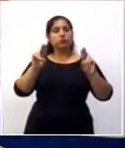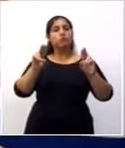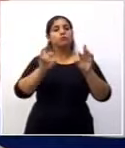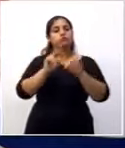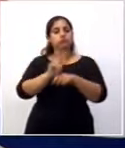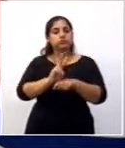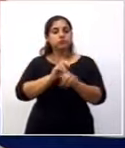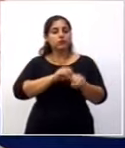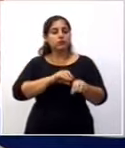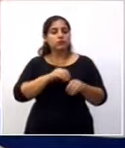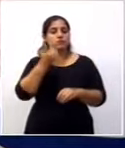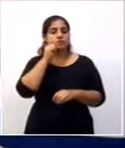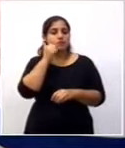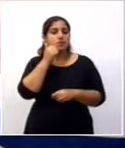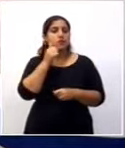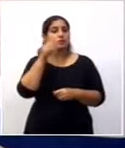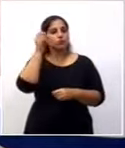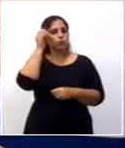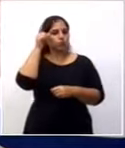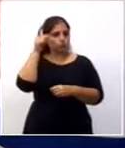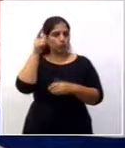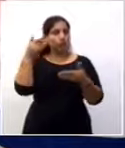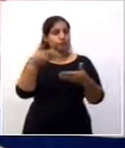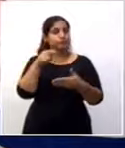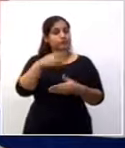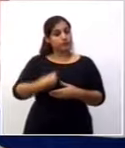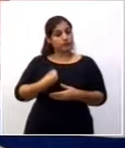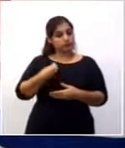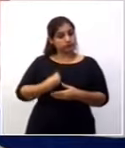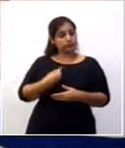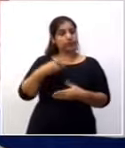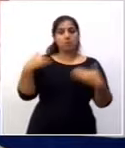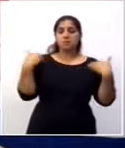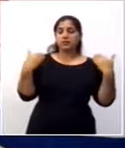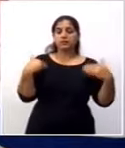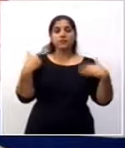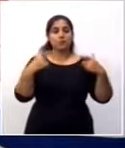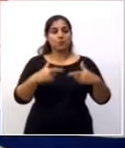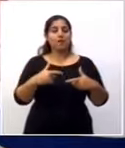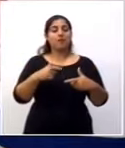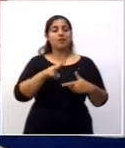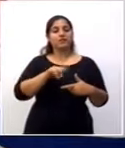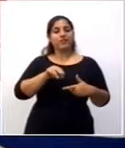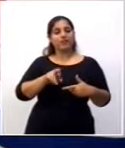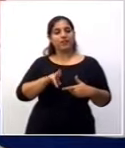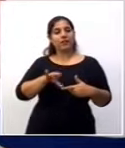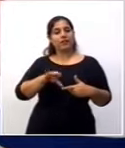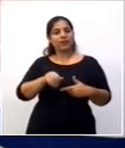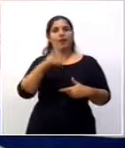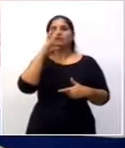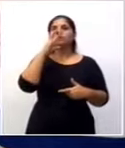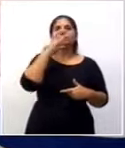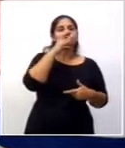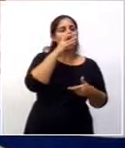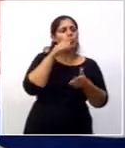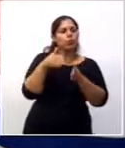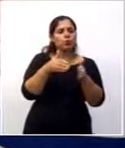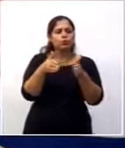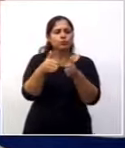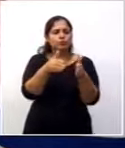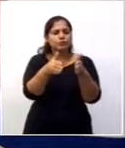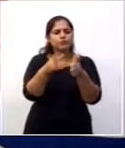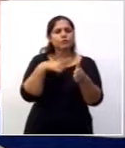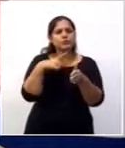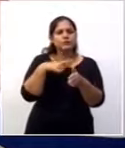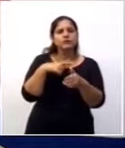para a Educação, a Ciência e a Cultura. Quem mora ou passeia pela antiga Vila Rica encanta-se pelas ruas estreitas,